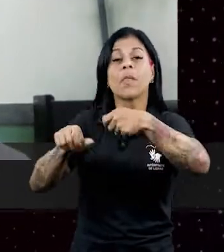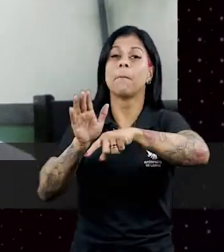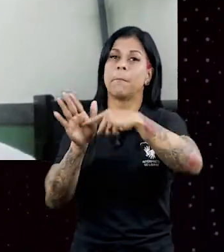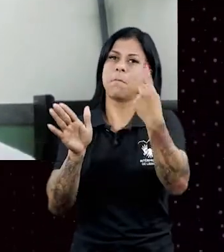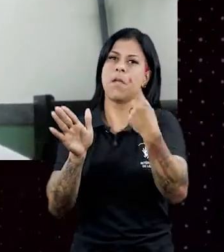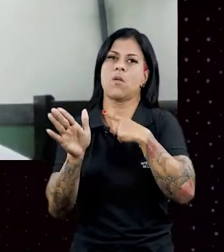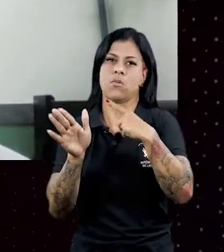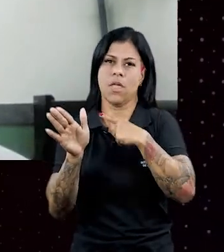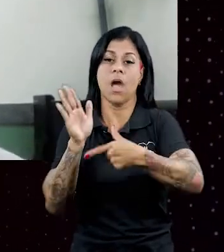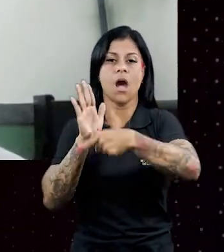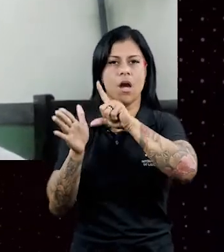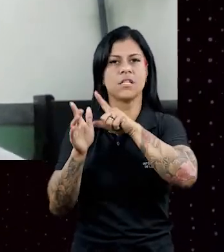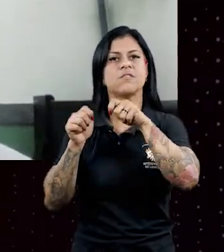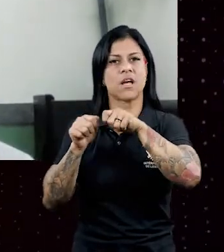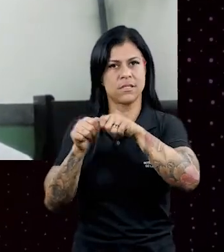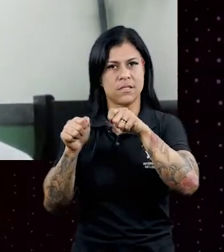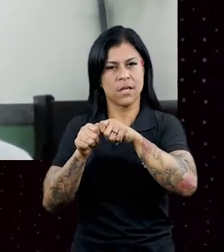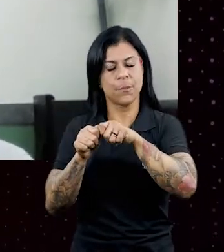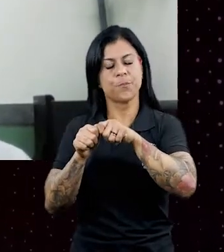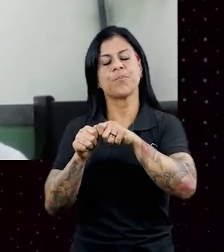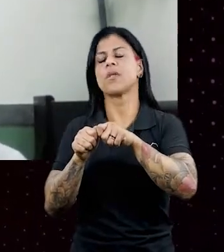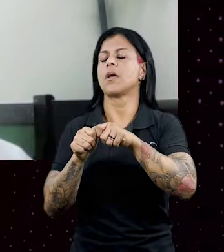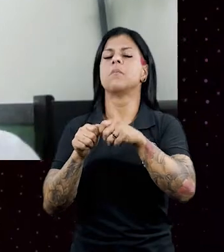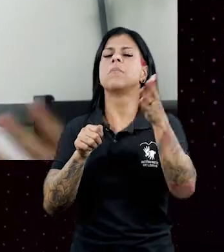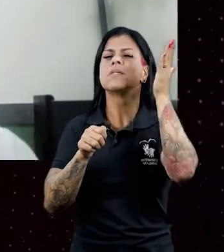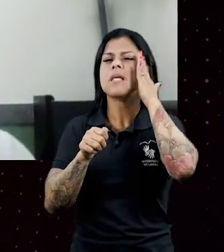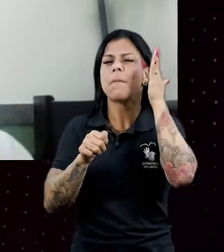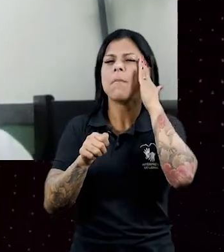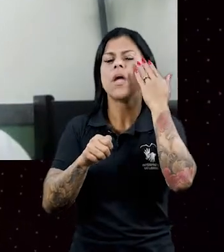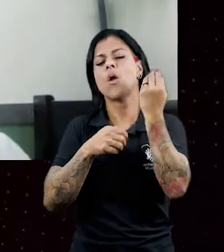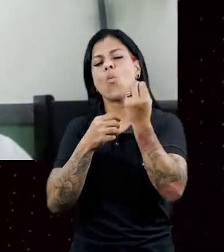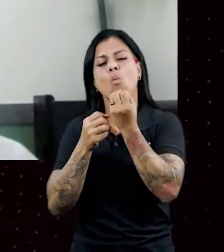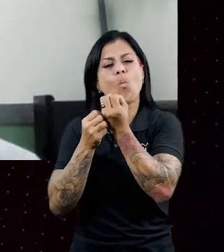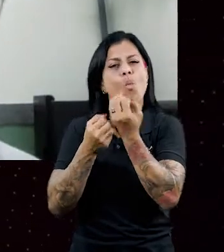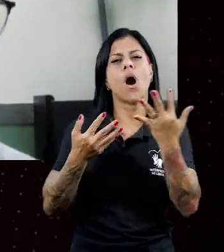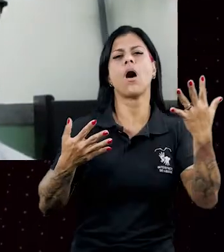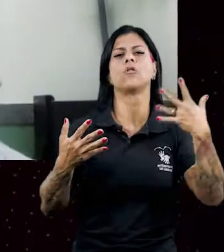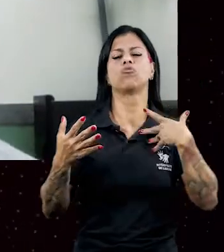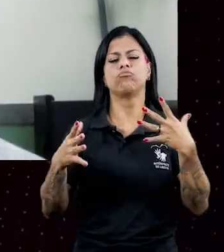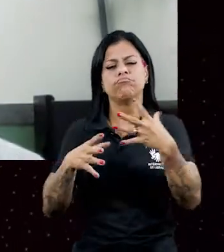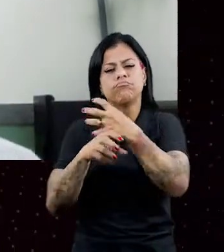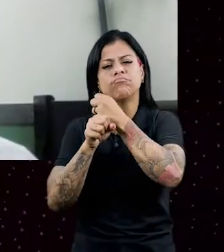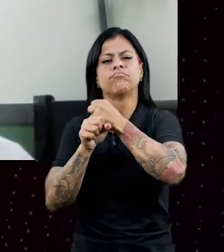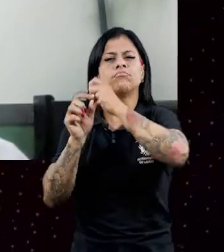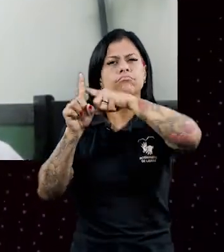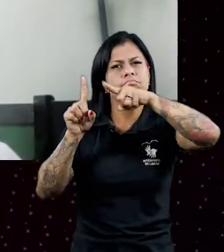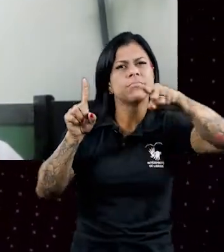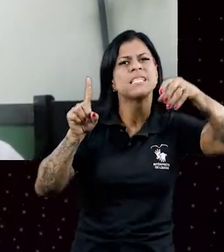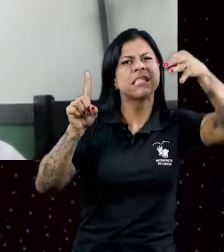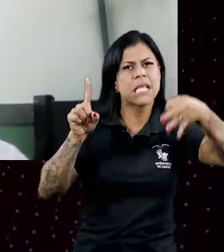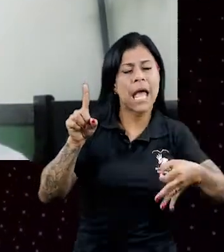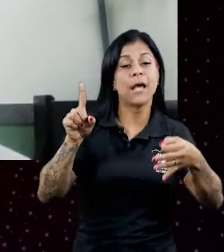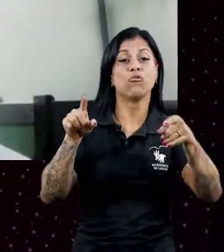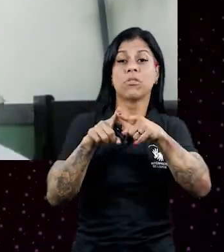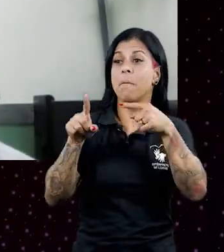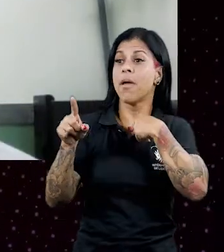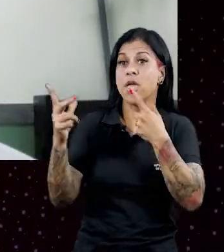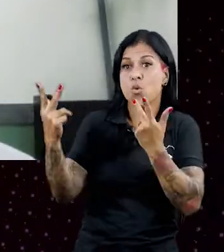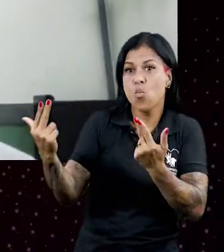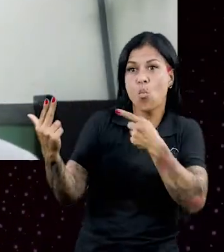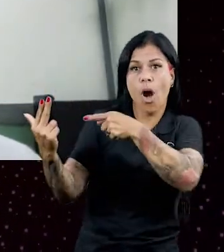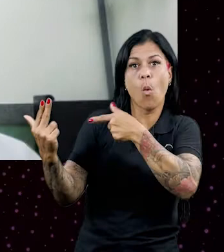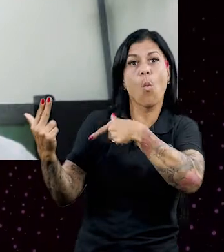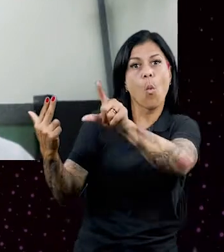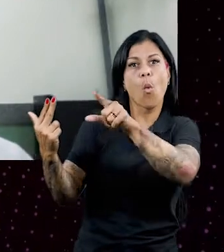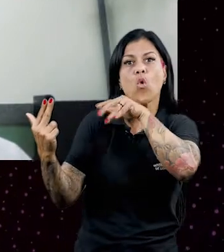exame sanguíneo, né, o hemograma, para a gente fazer os cálculos da quantidade que o receptor precisa e para a gente saber se o